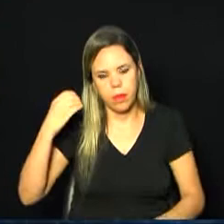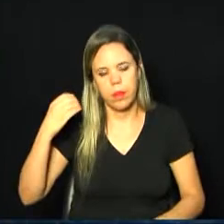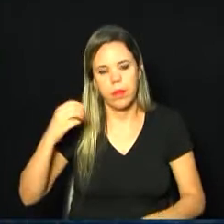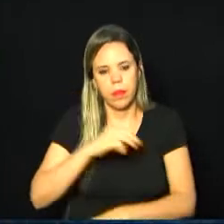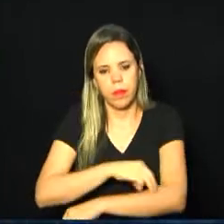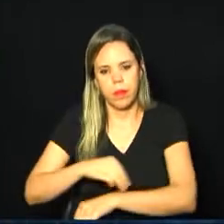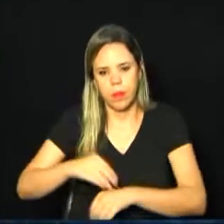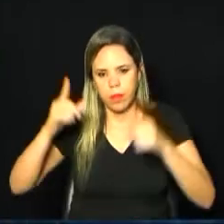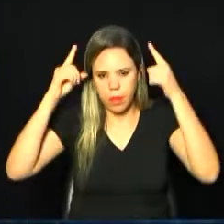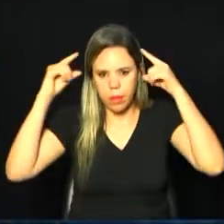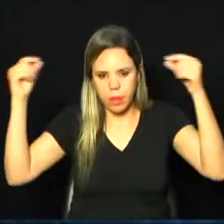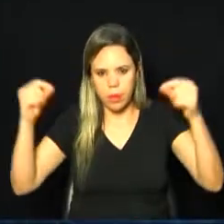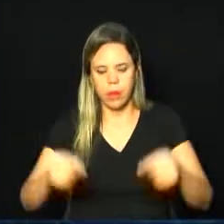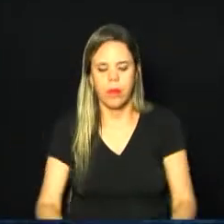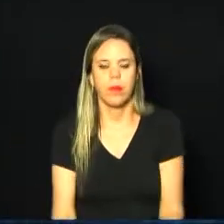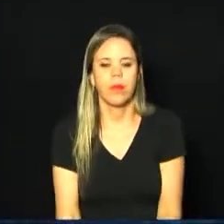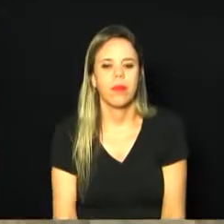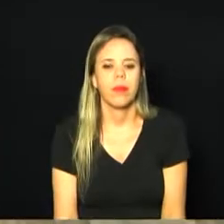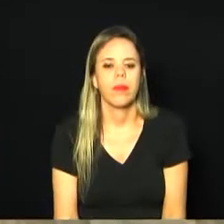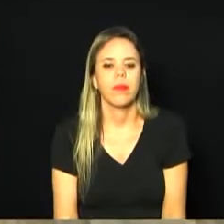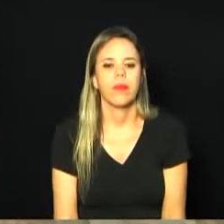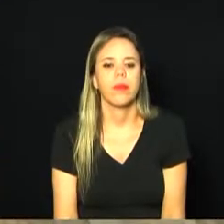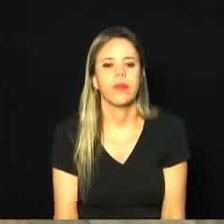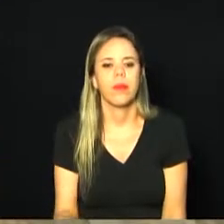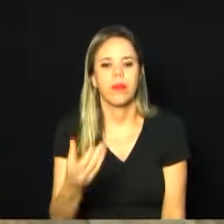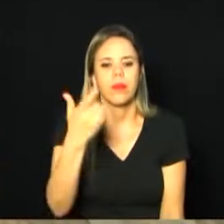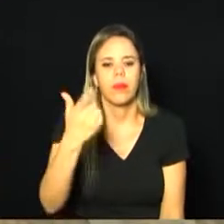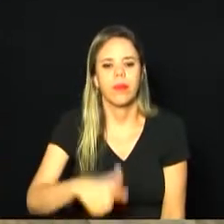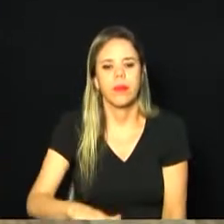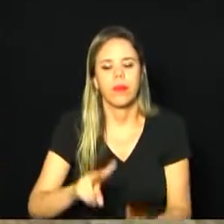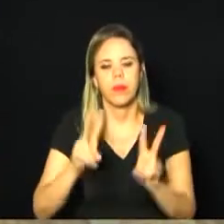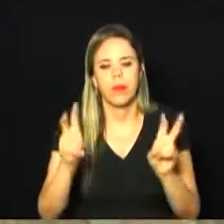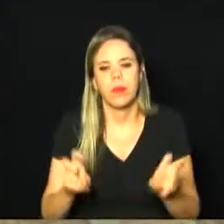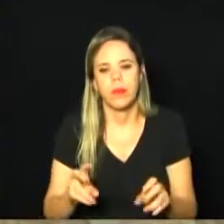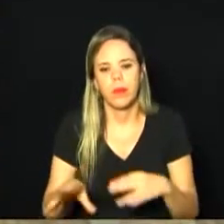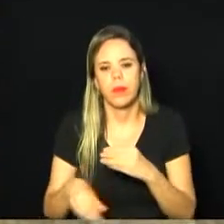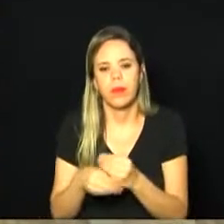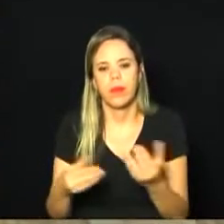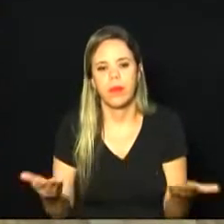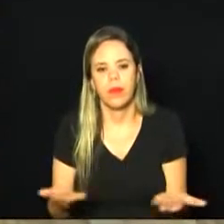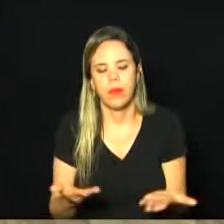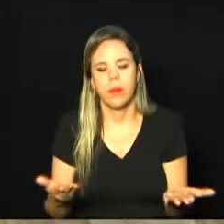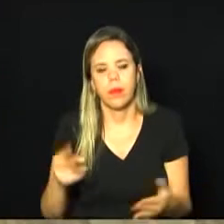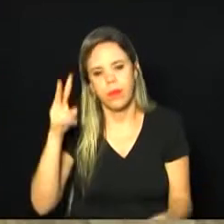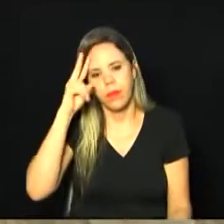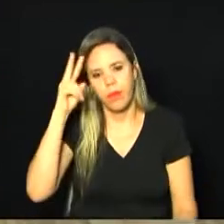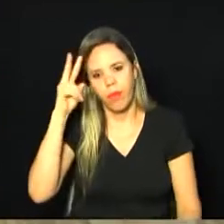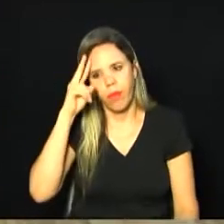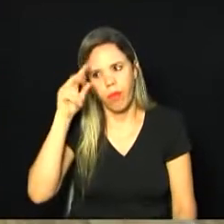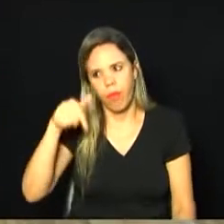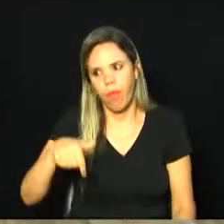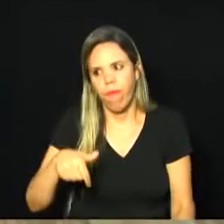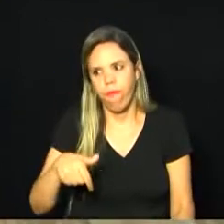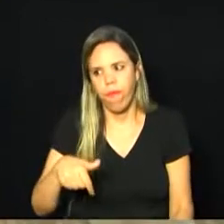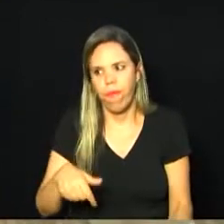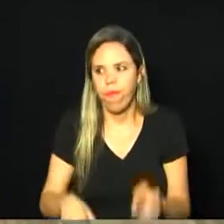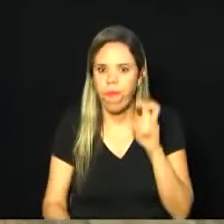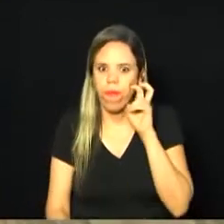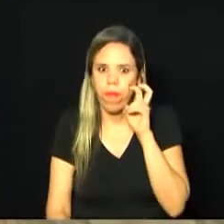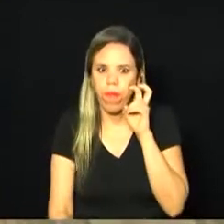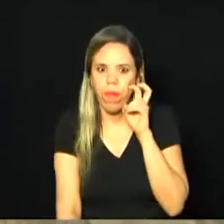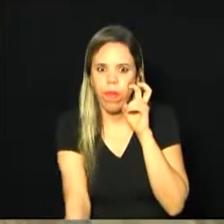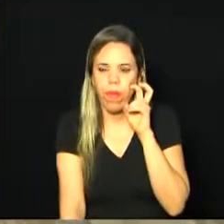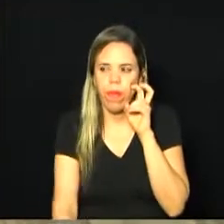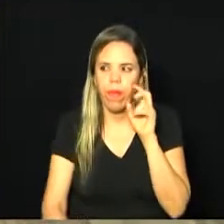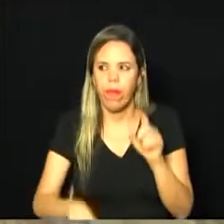Engenheiro Coelho Morungaba e Holambra lembrando novamente sobre esta atualização de segunda-feira para esta de quinta-feira